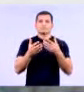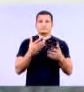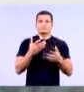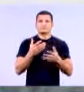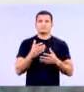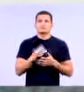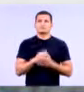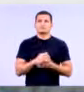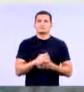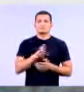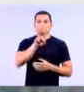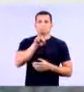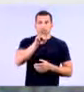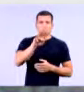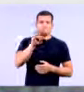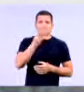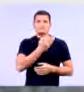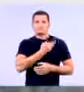que estejam